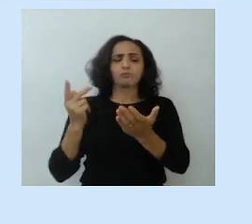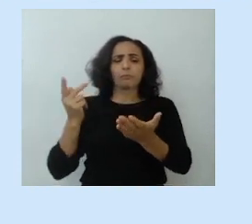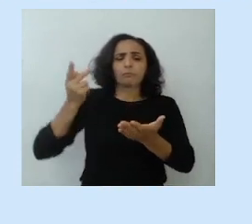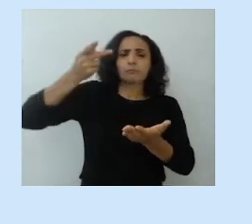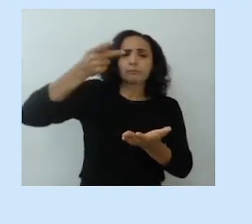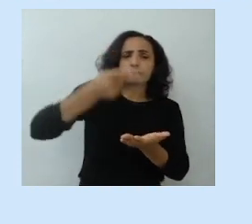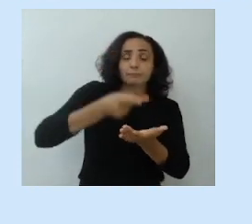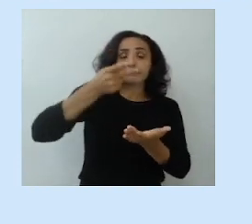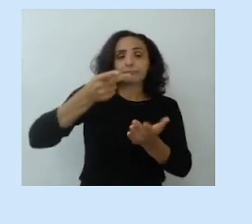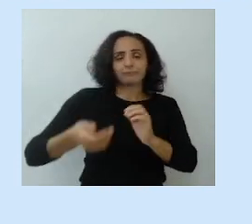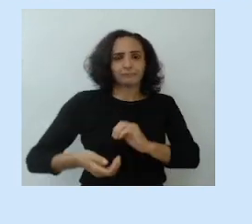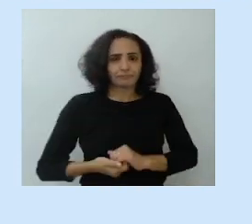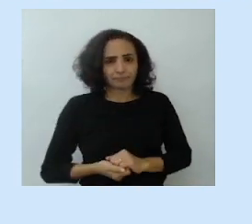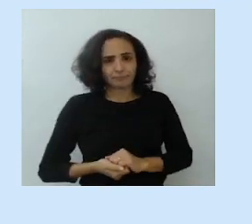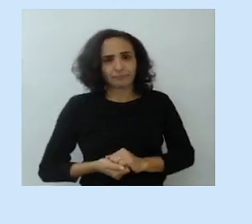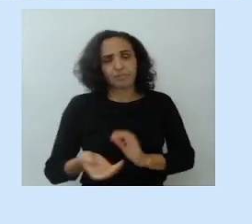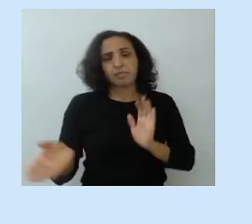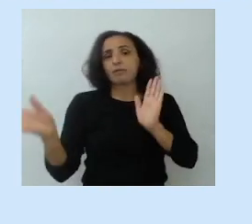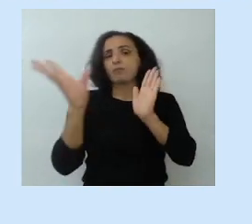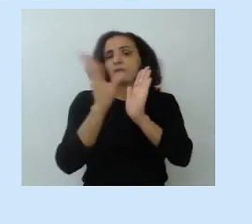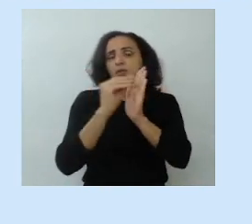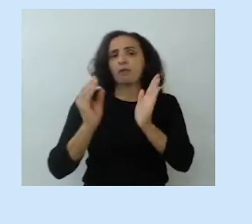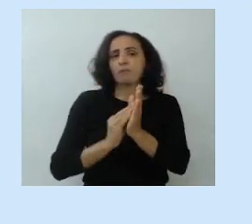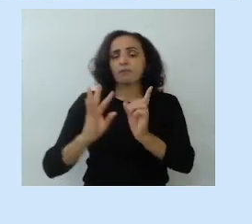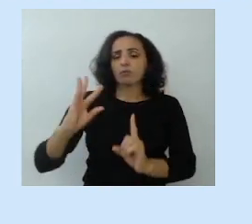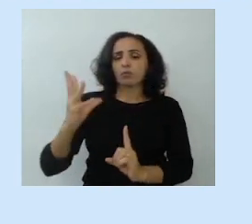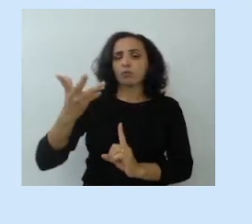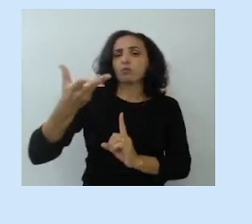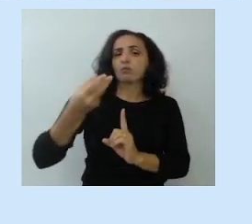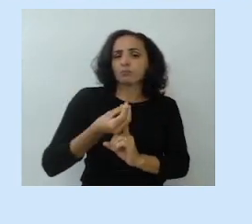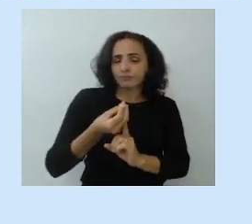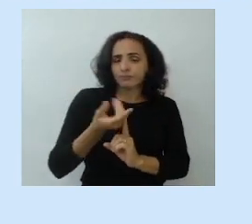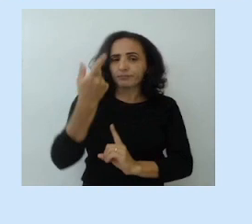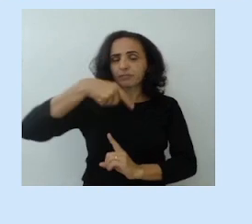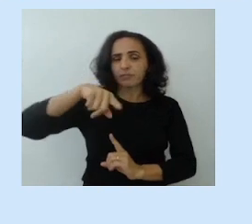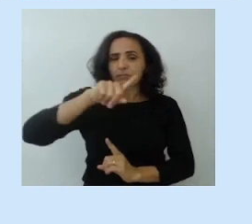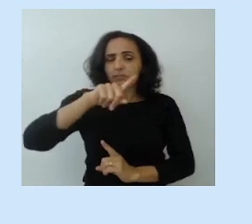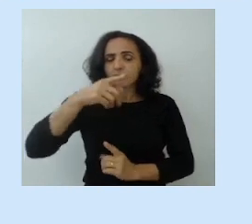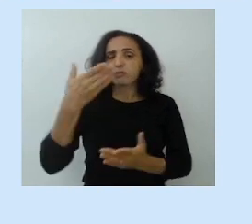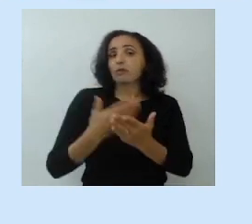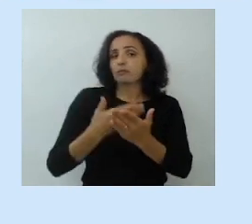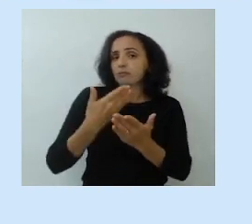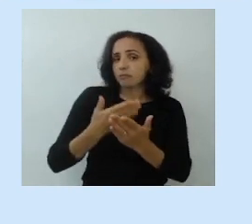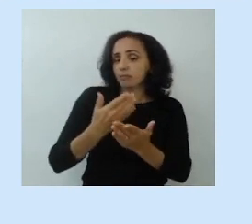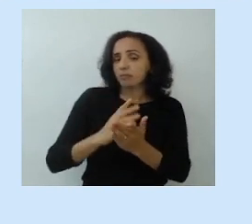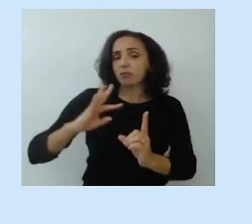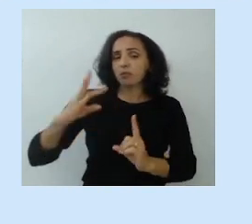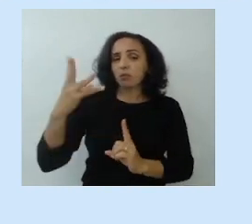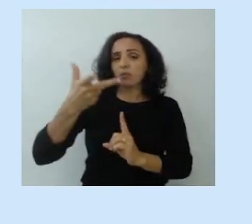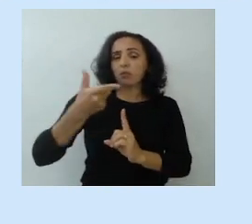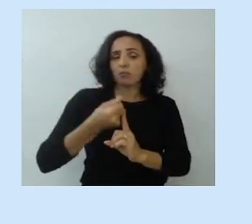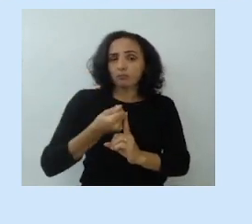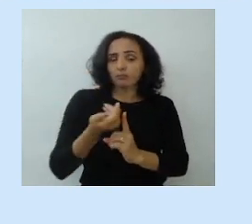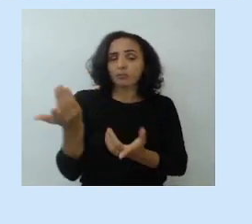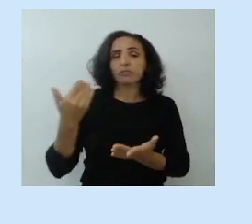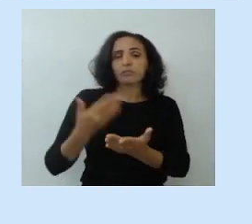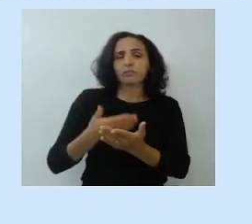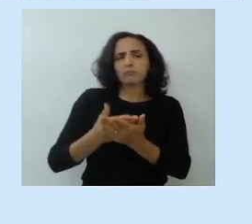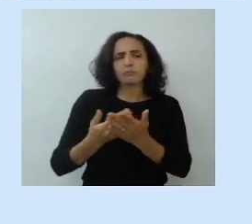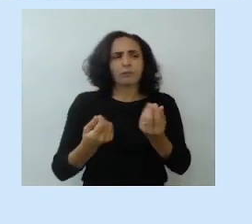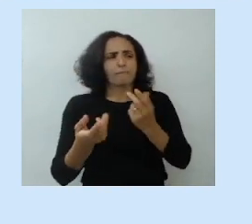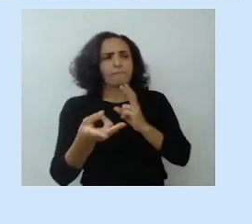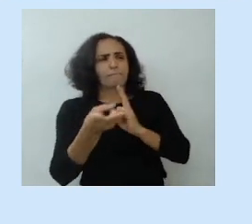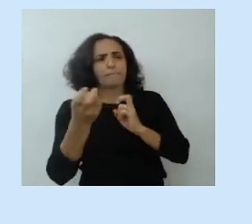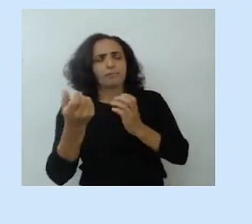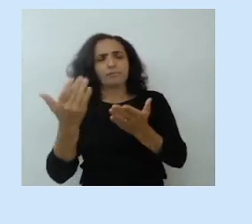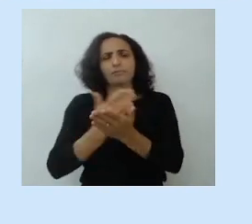E aí a gente já entra no conteúdo de física. Quem aqui está estudando física também vai se deparar com